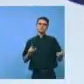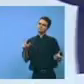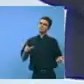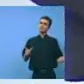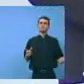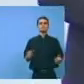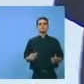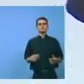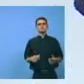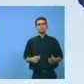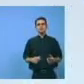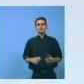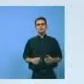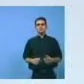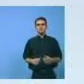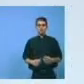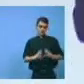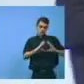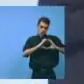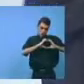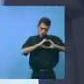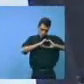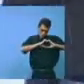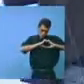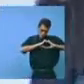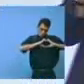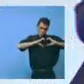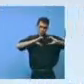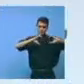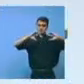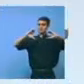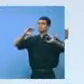Rasgar as vestes é rasgar o coração, abrir o coração.